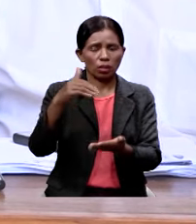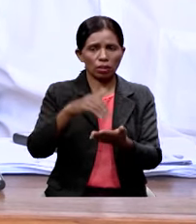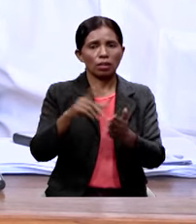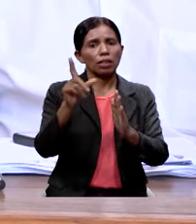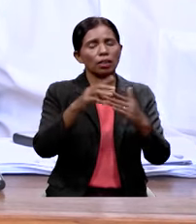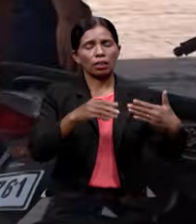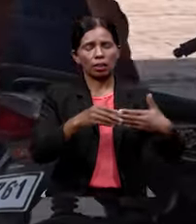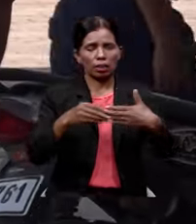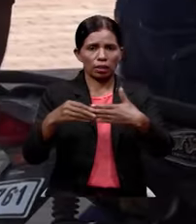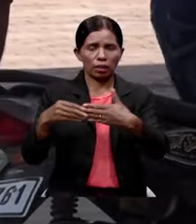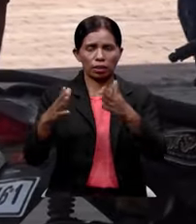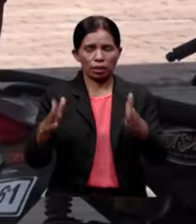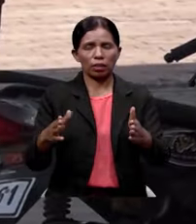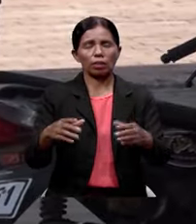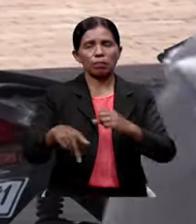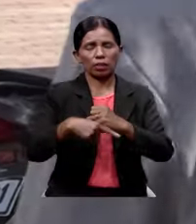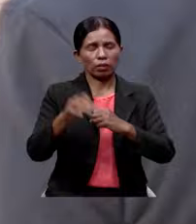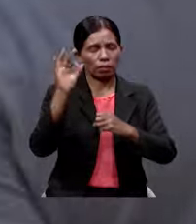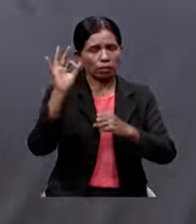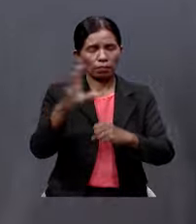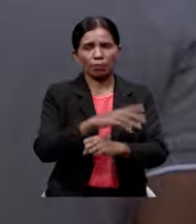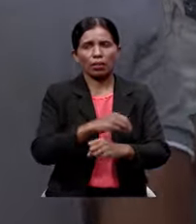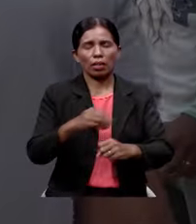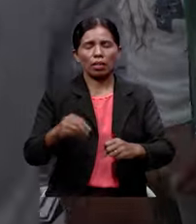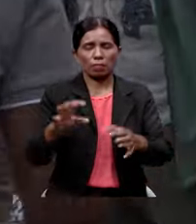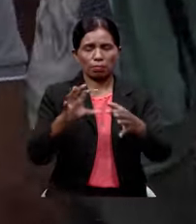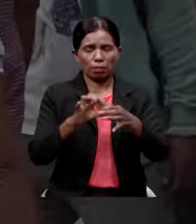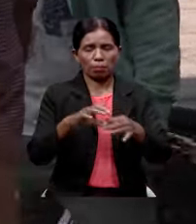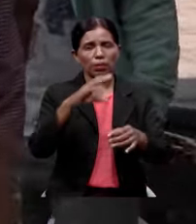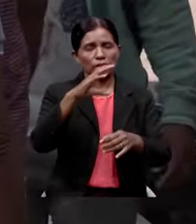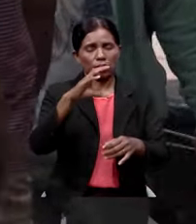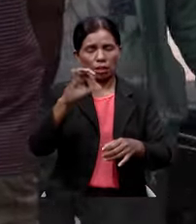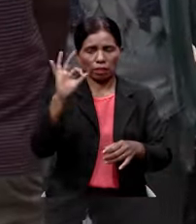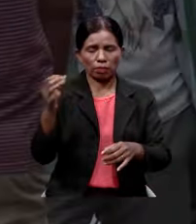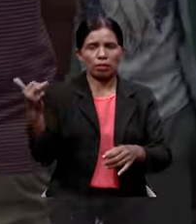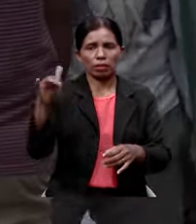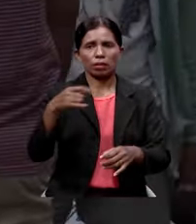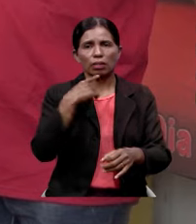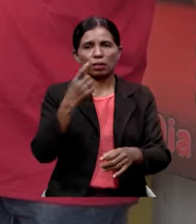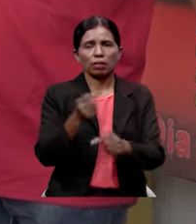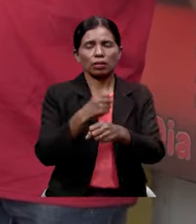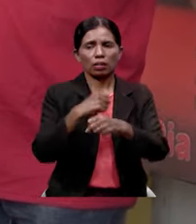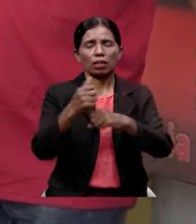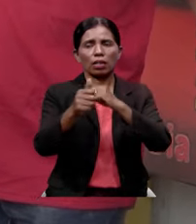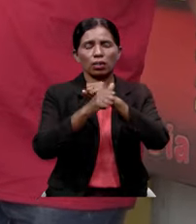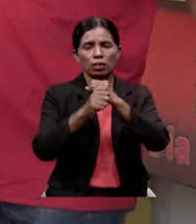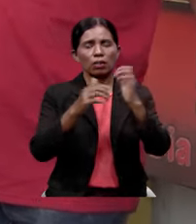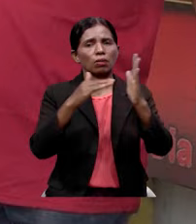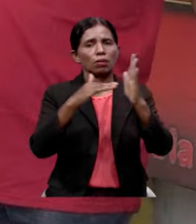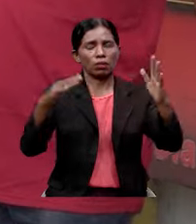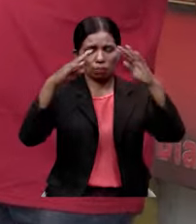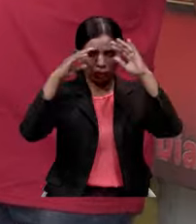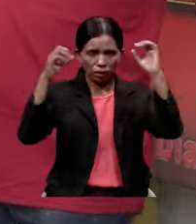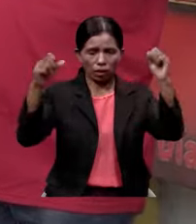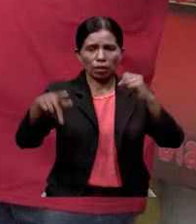Fretilin. Militante Fretilin, ex-membro do Comitê Central Fretilin Sirané, ameaça se halo ação contra o presidente do partido